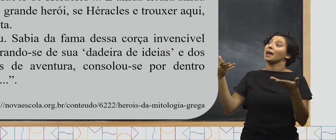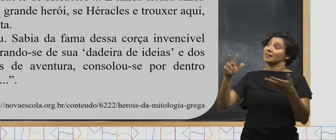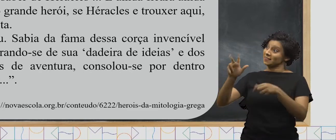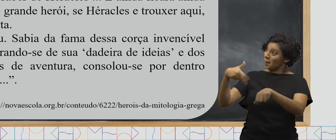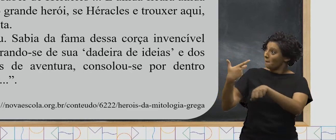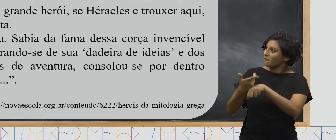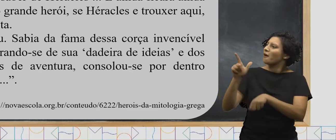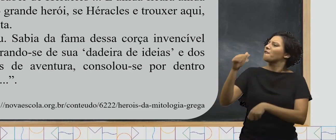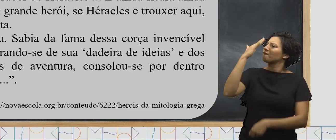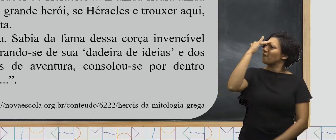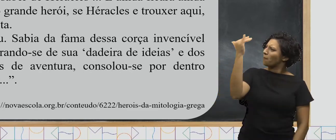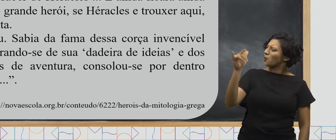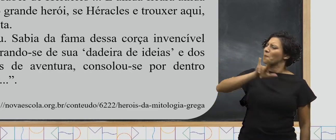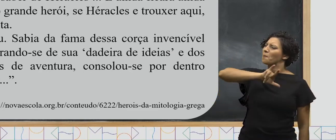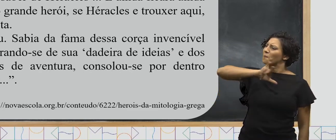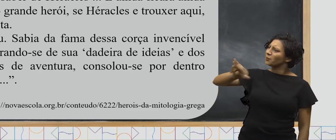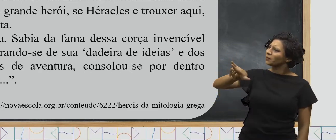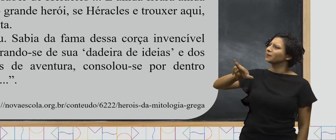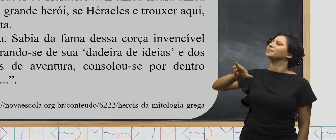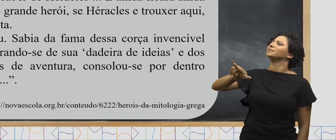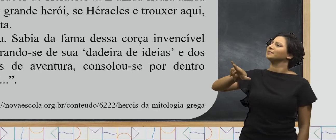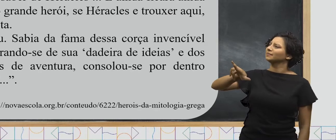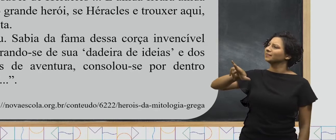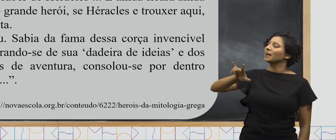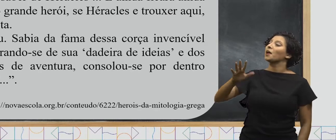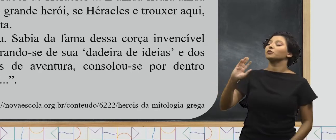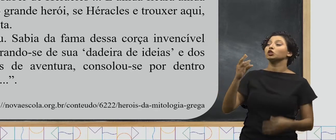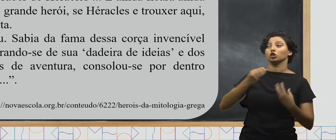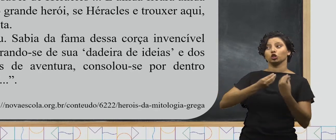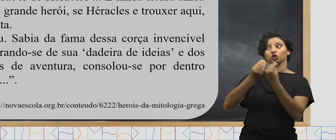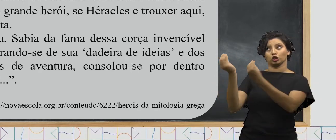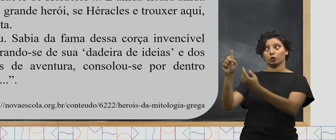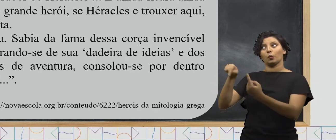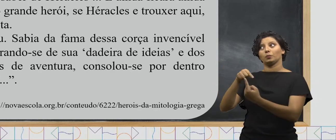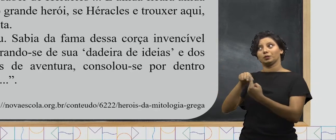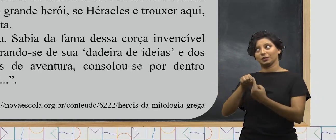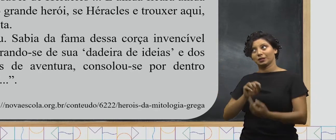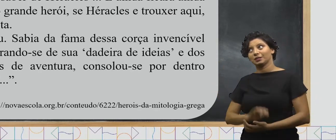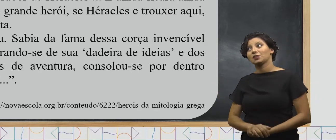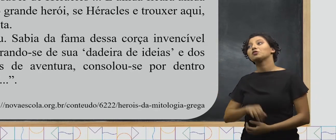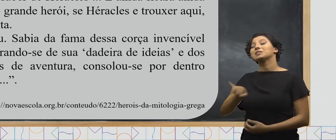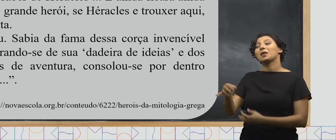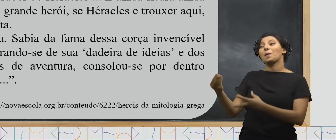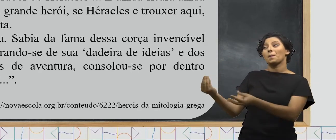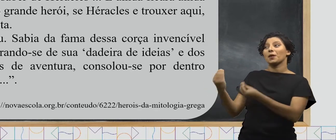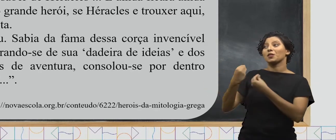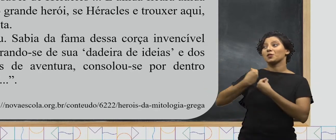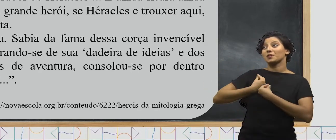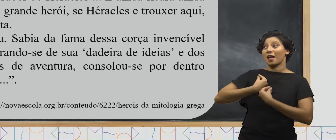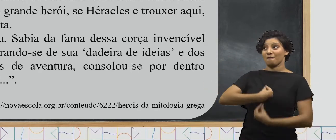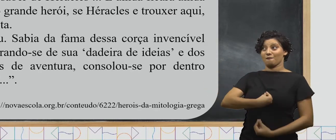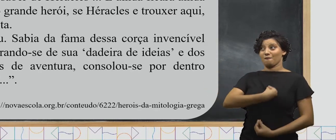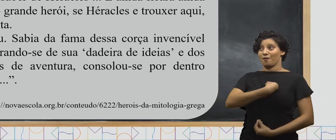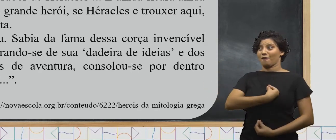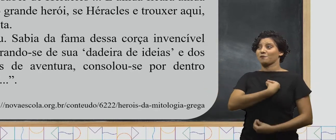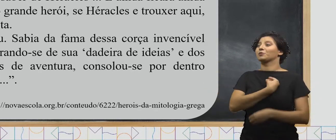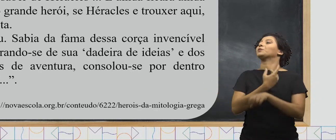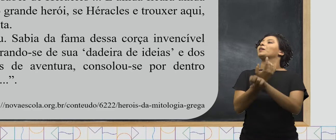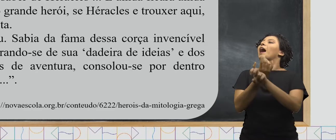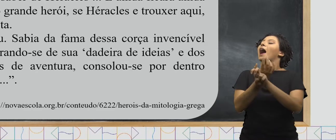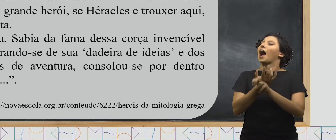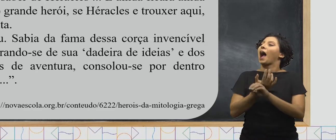ficará mais apaixonado pelo grande herói, se Heracles e trouxer aqui vivinha